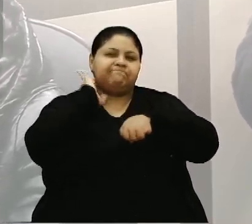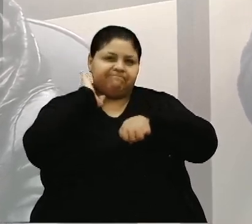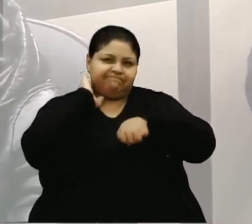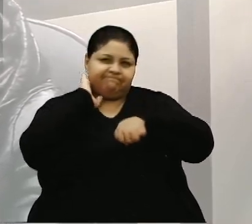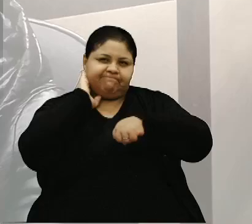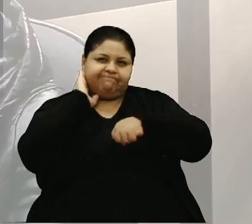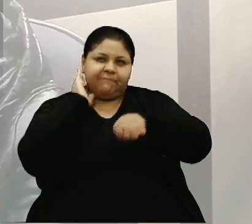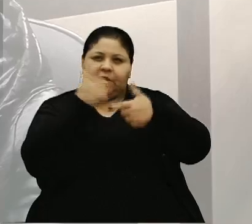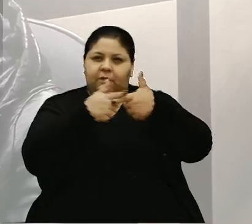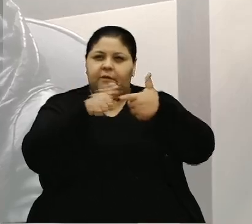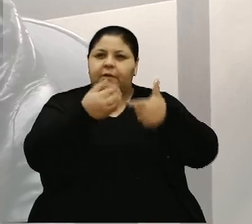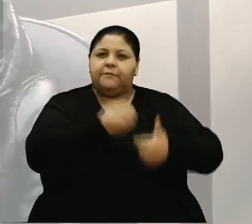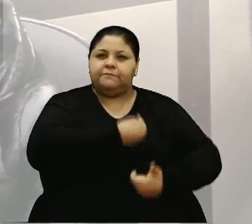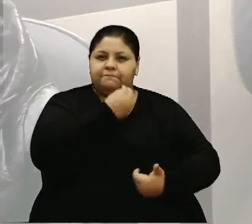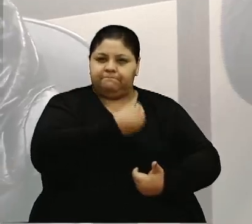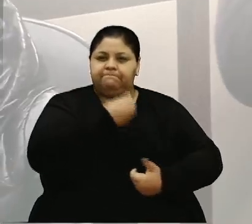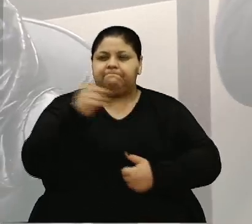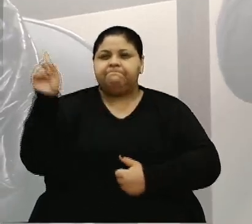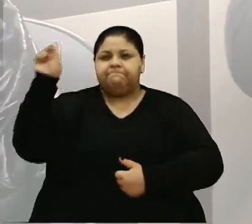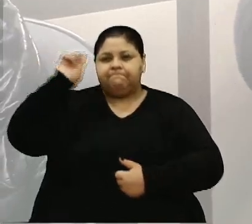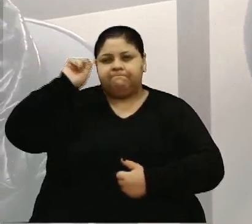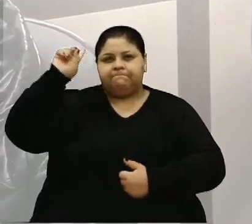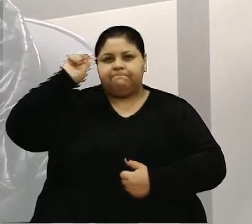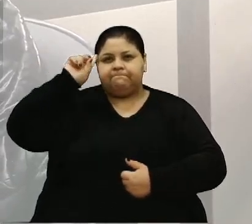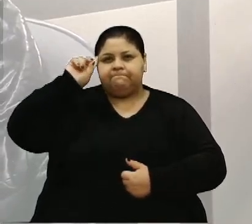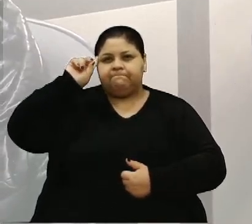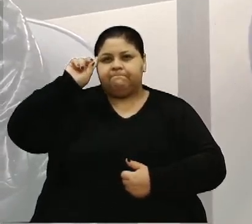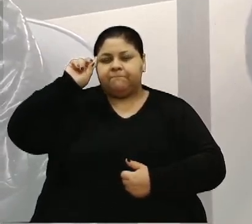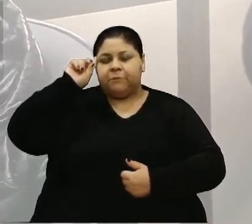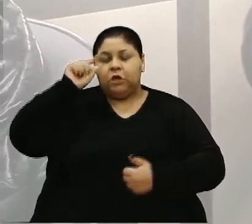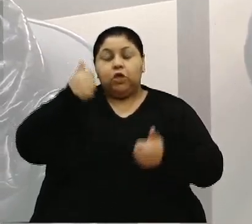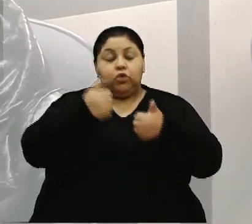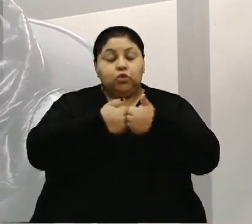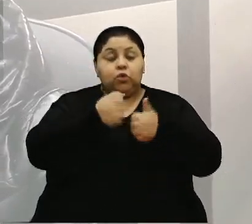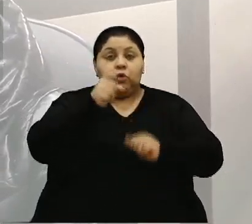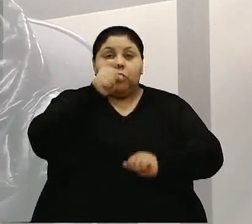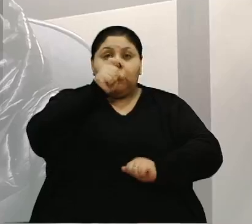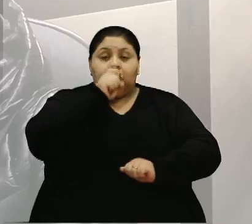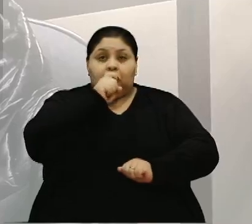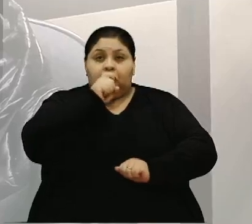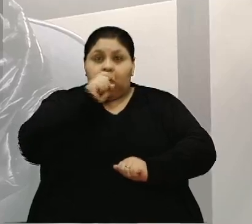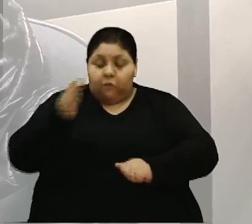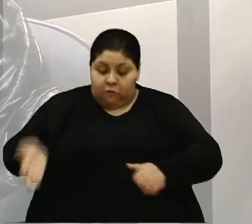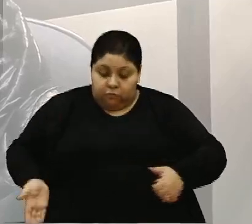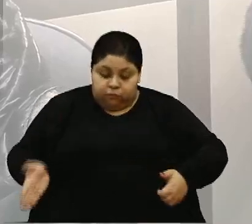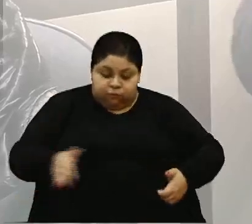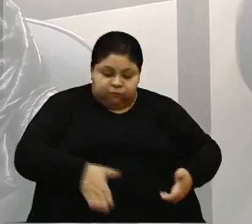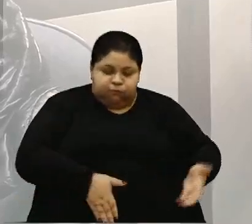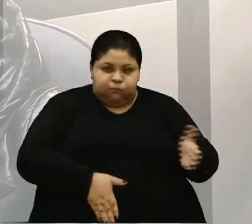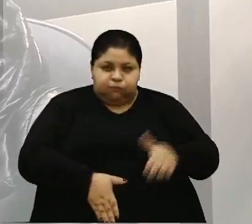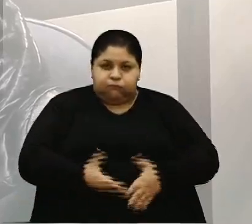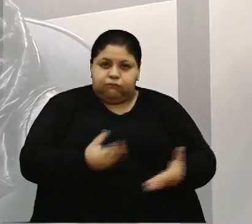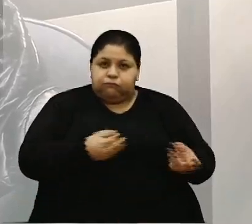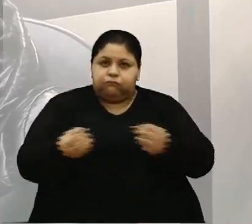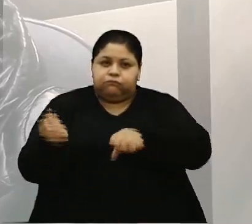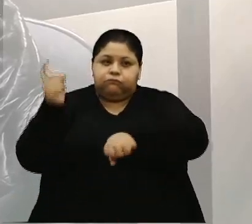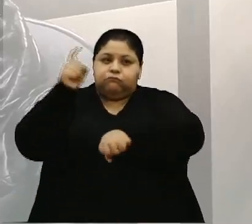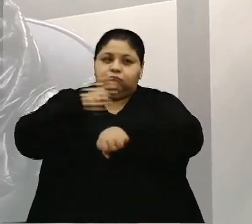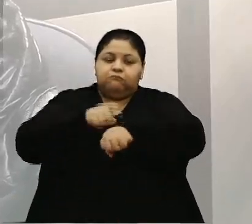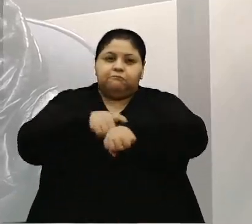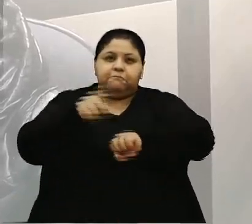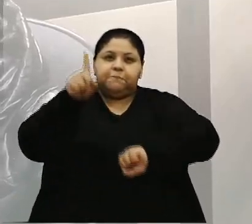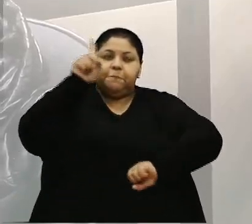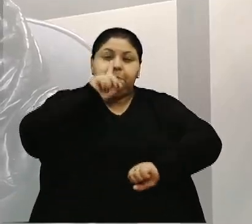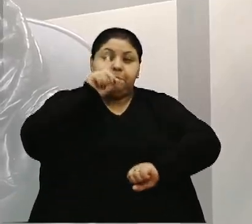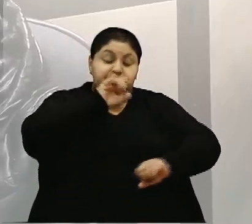vida que no dia a dia ele está com o pai usando fralda há muito tempo, estava com a mãe